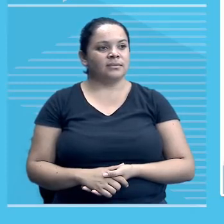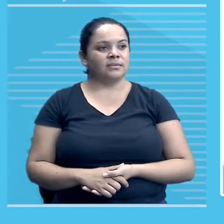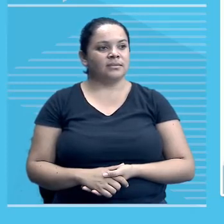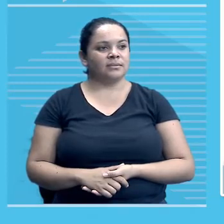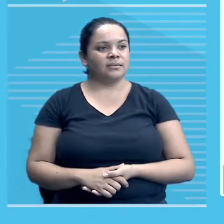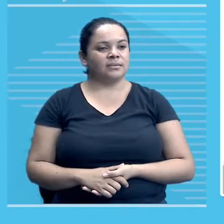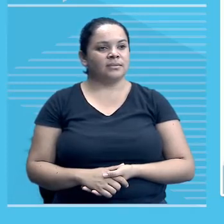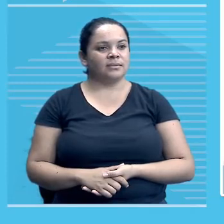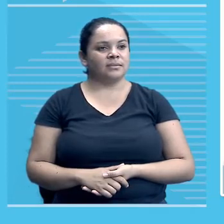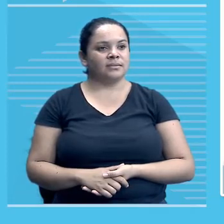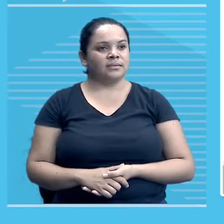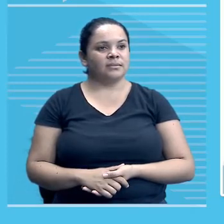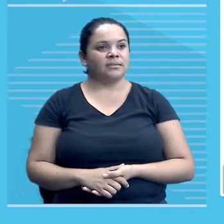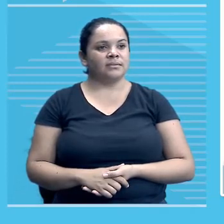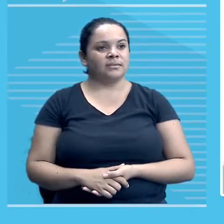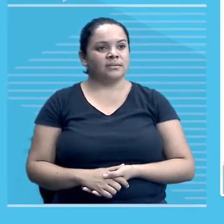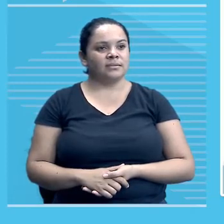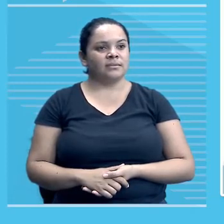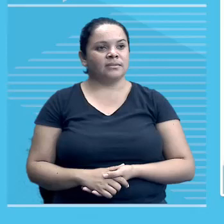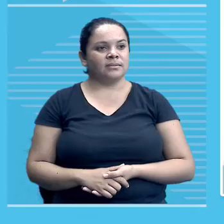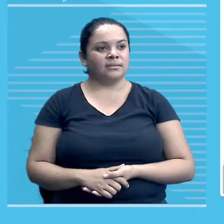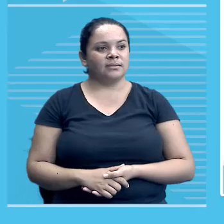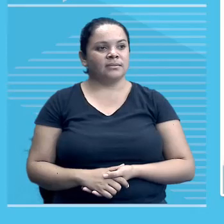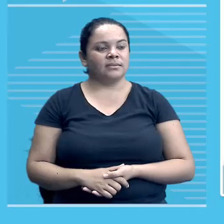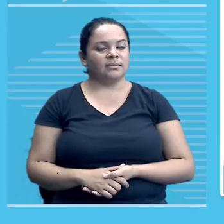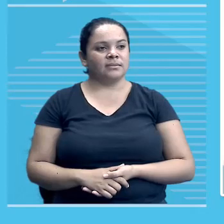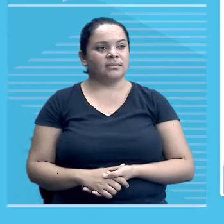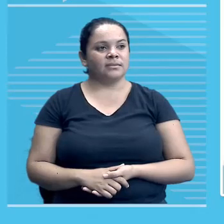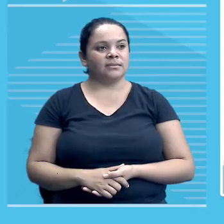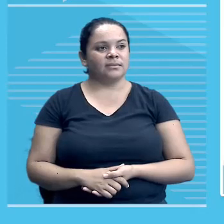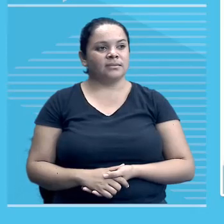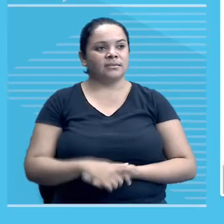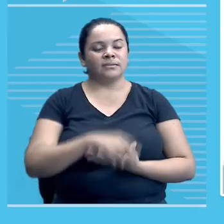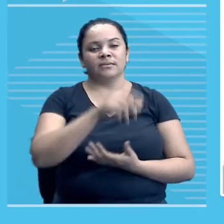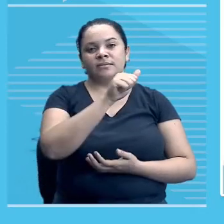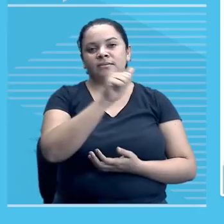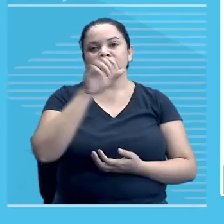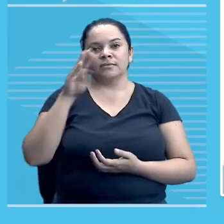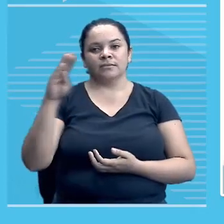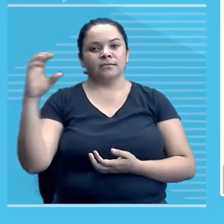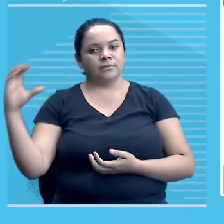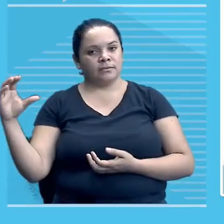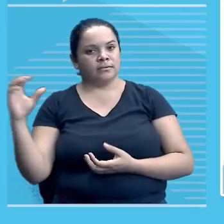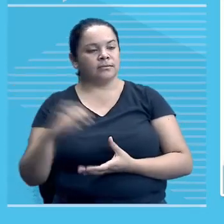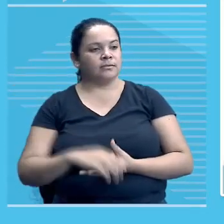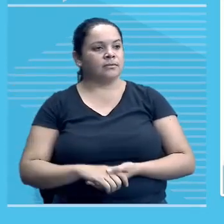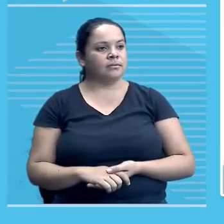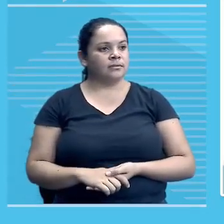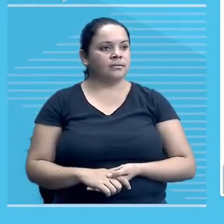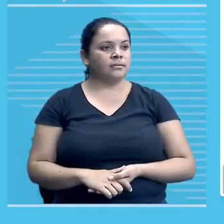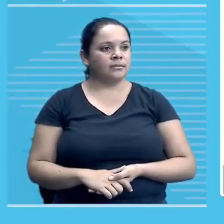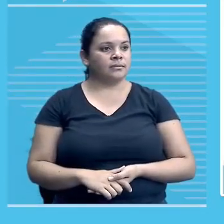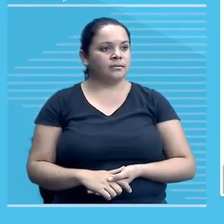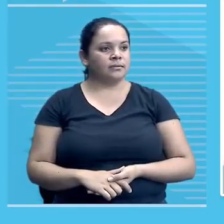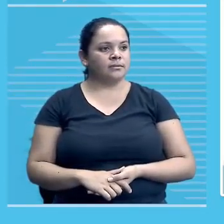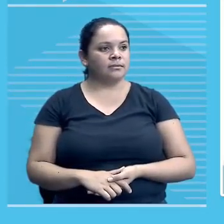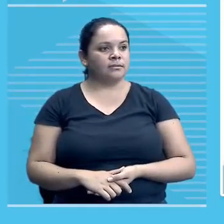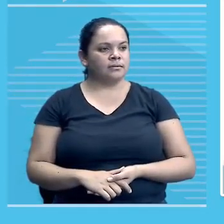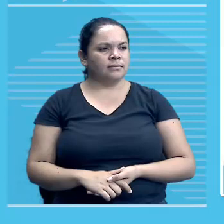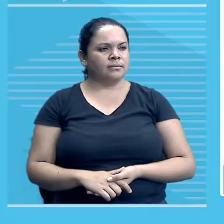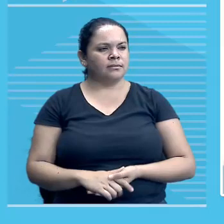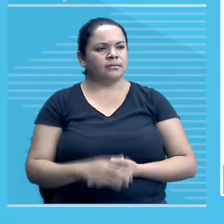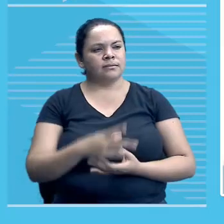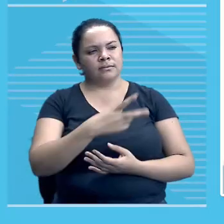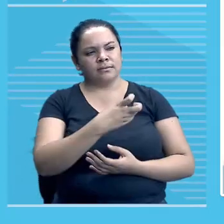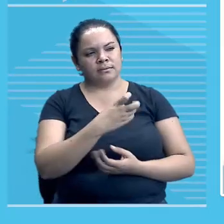igual a 0. E o C, ele é igual a 55.